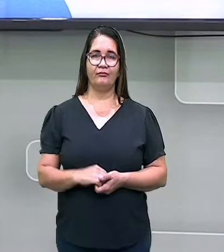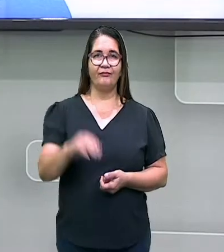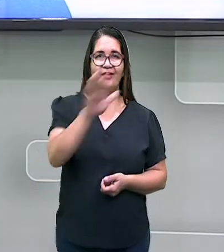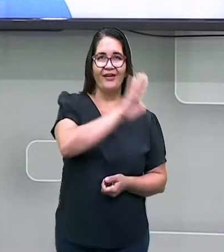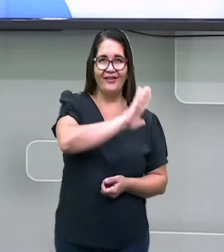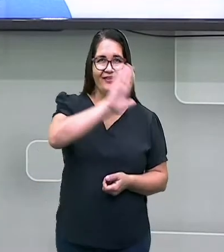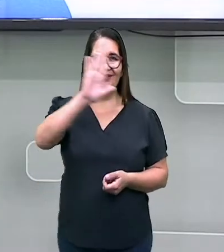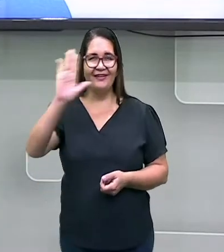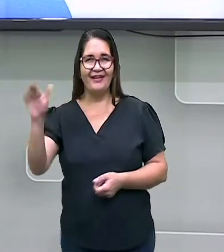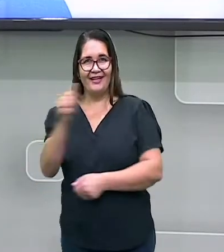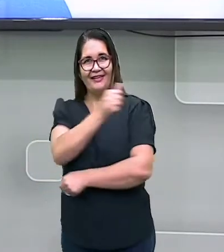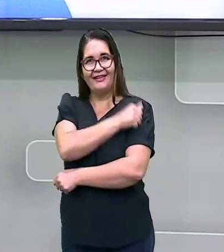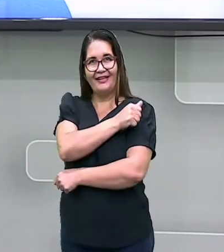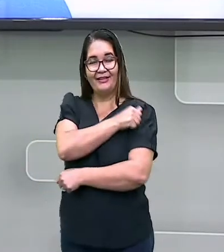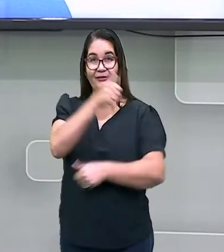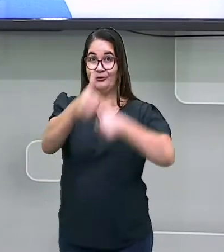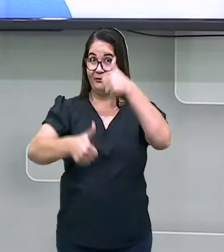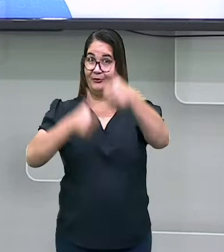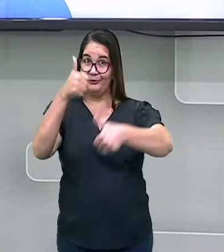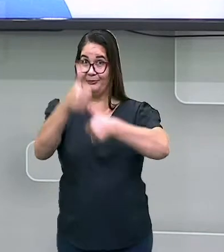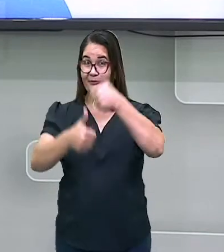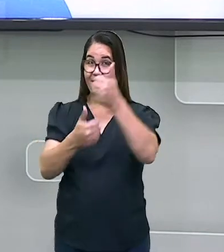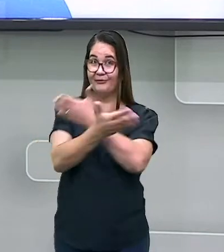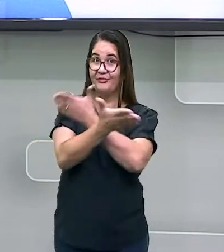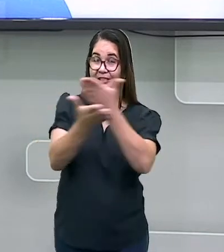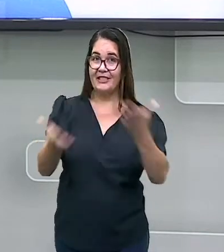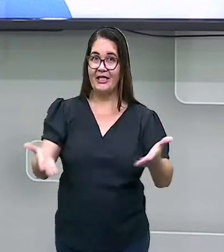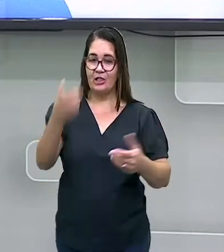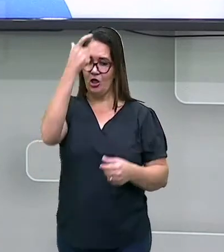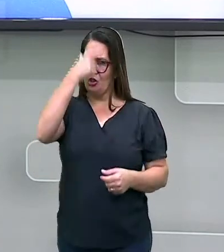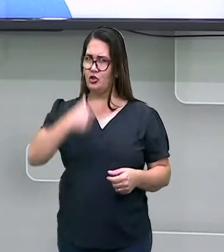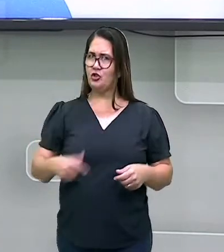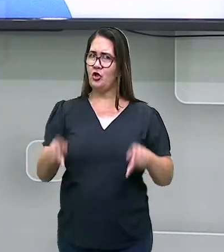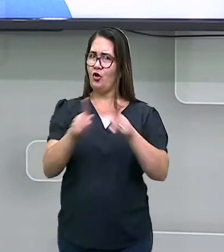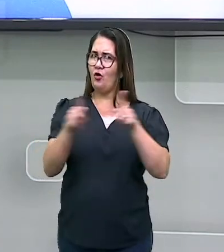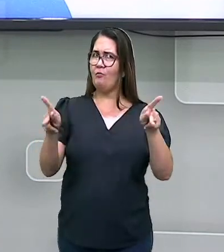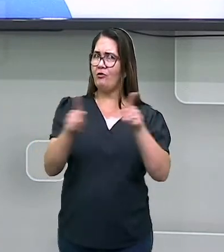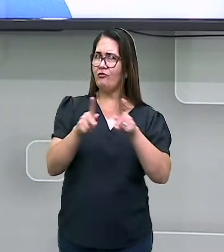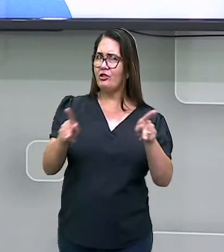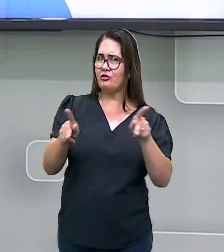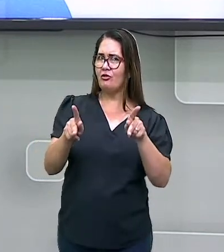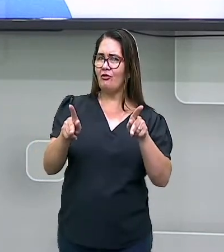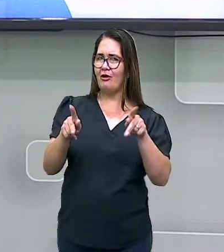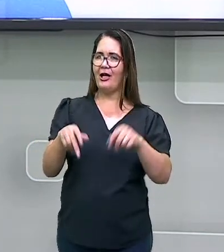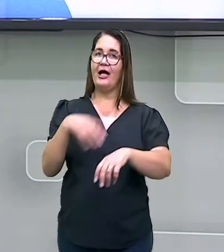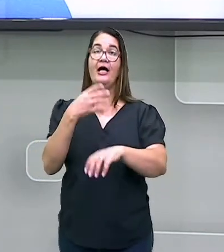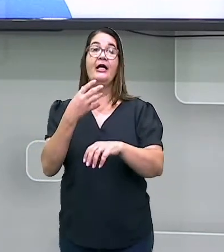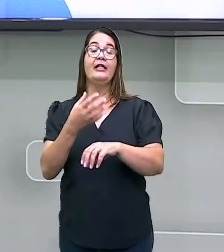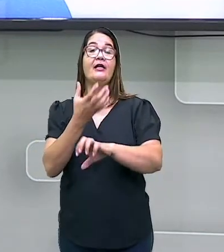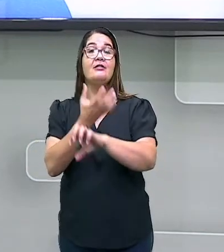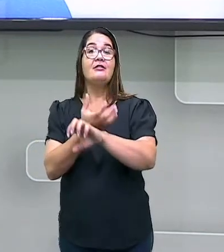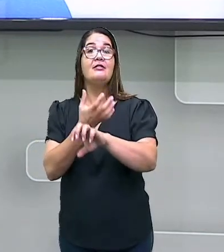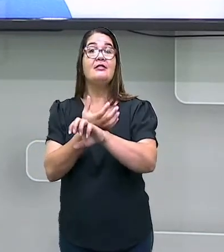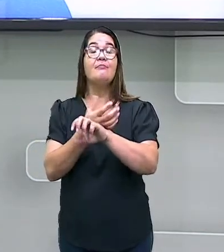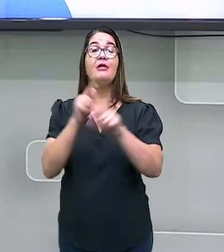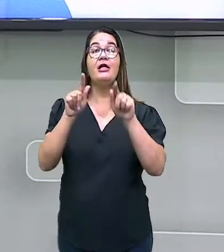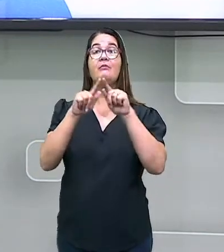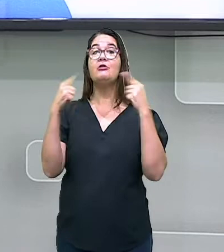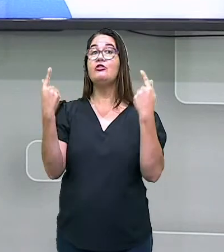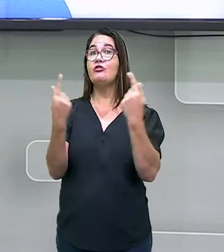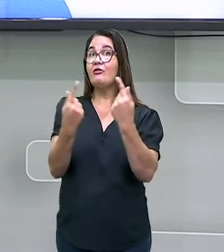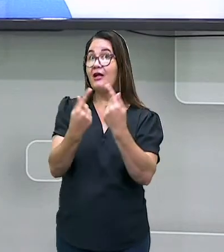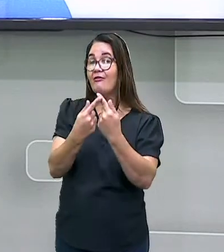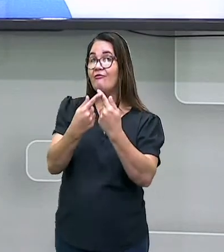Fala galera, tudo bem com vocês? Eu sou a professora Daniele Cristine e nós vamos dar continuidade no nosso estudo